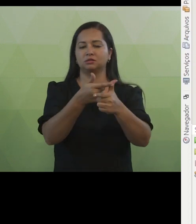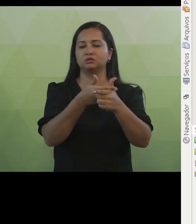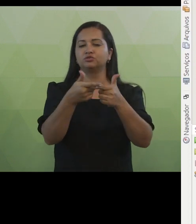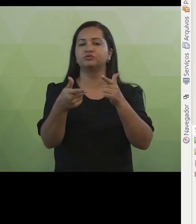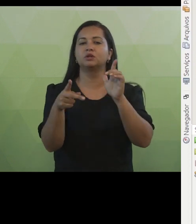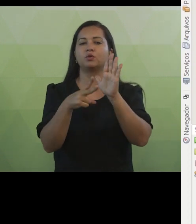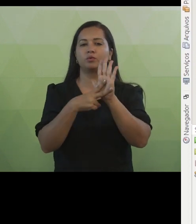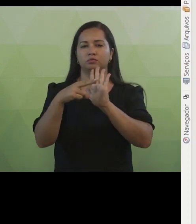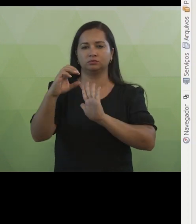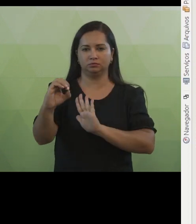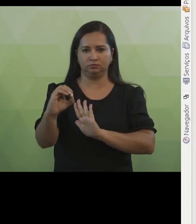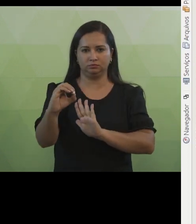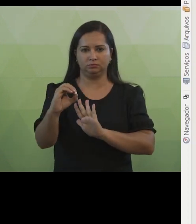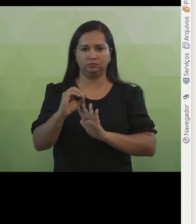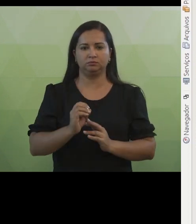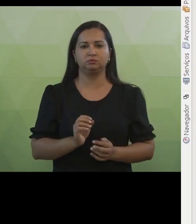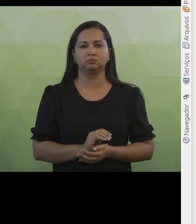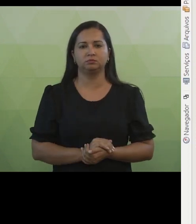zero.